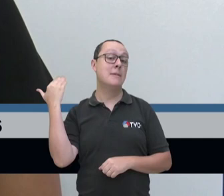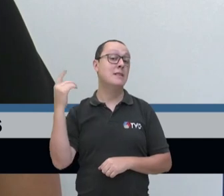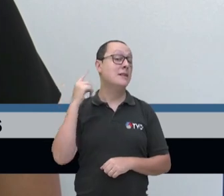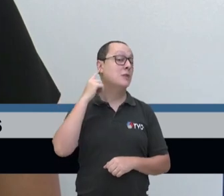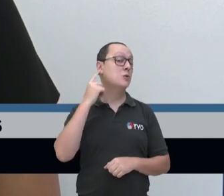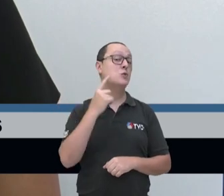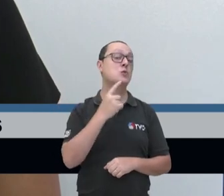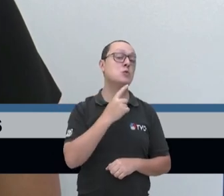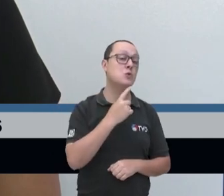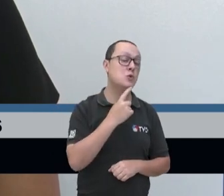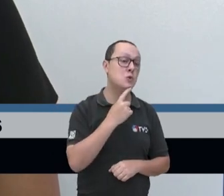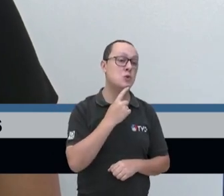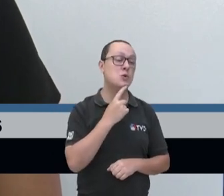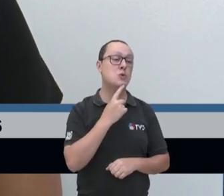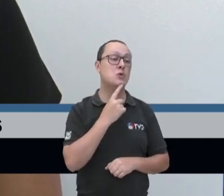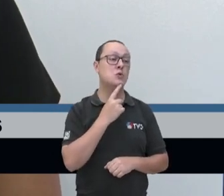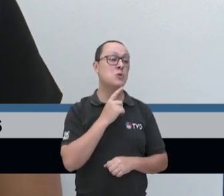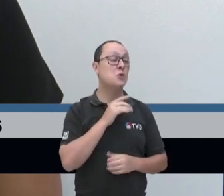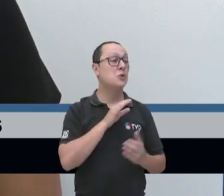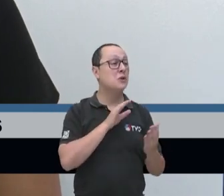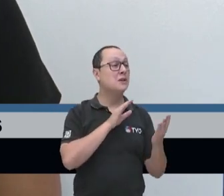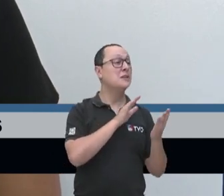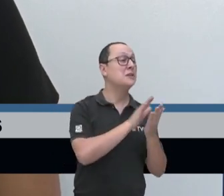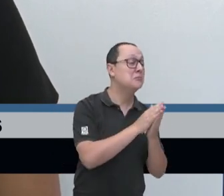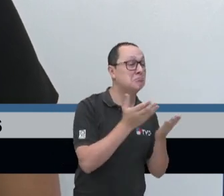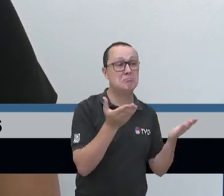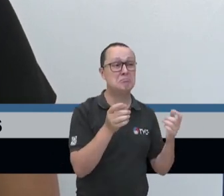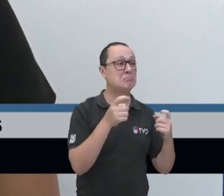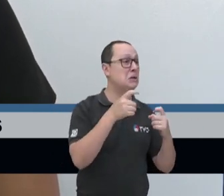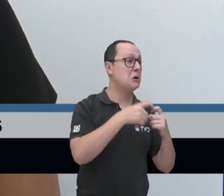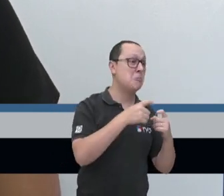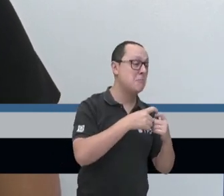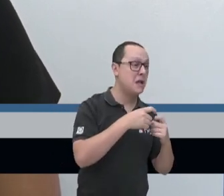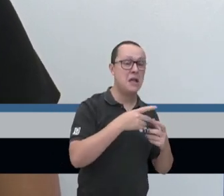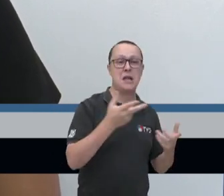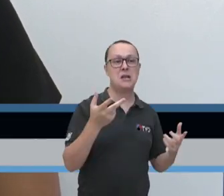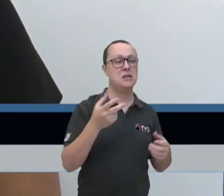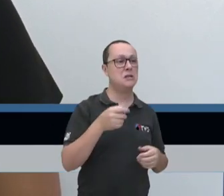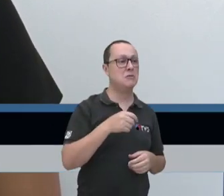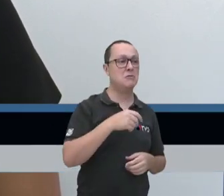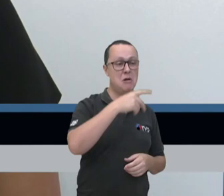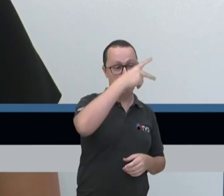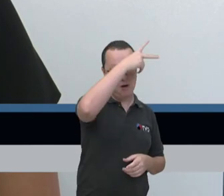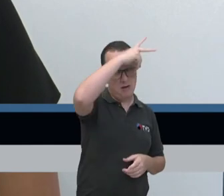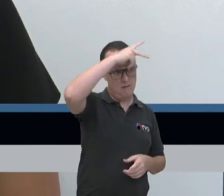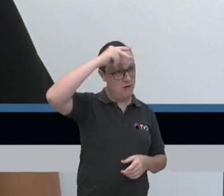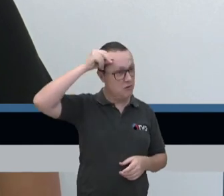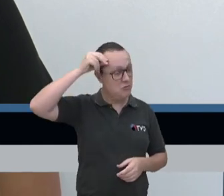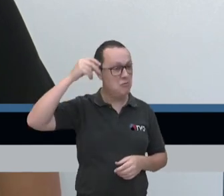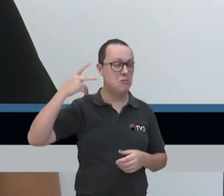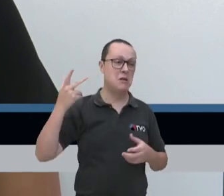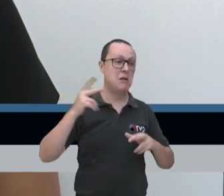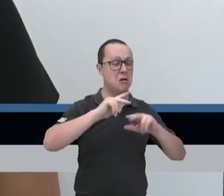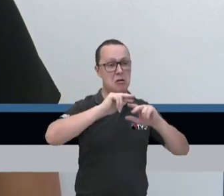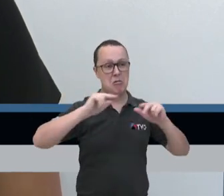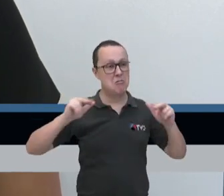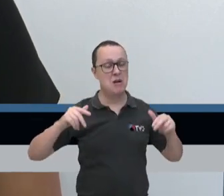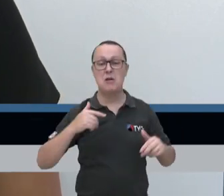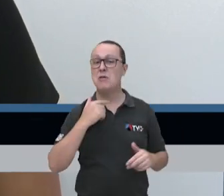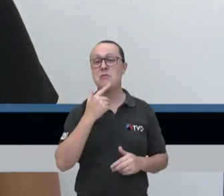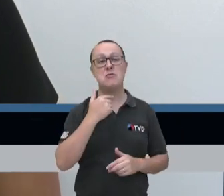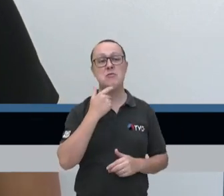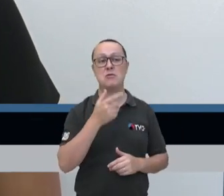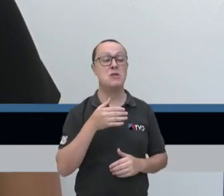barreira em acessar todos os serviços de políticas públicas da nossa cidade. Por exemplo, a pessoa surda não